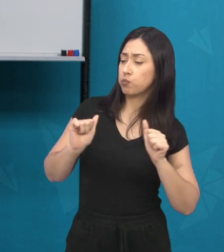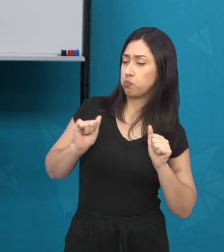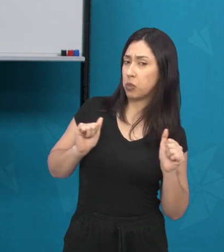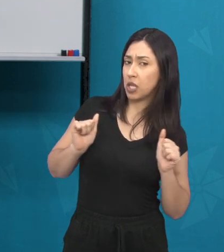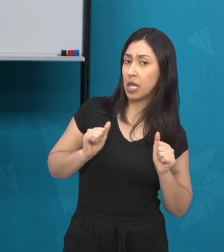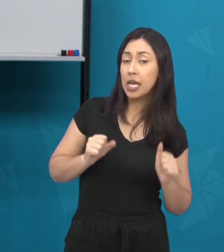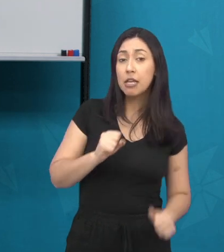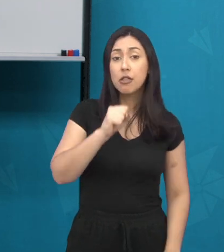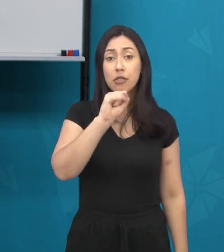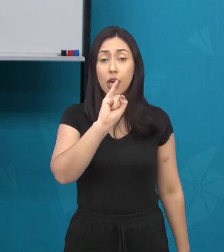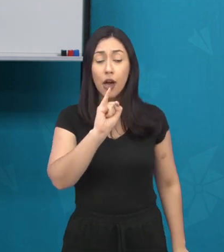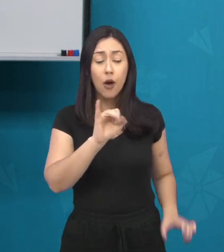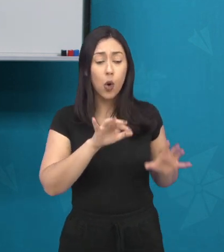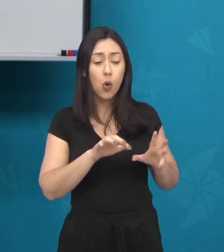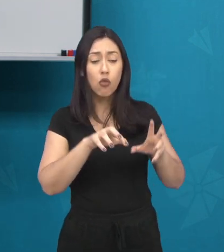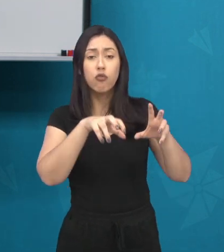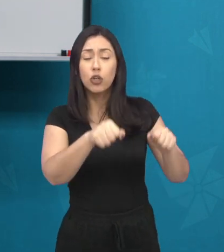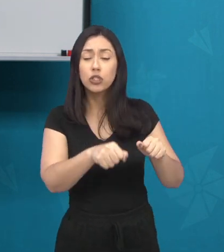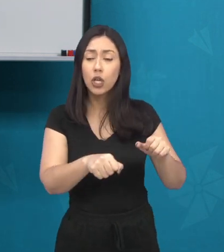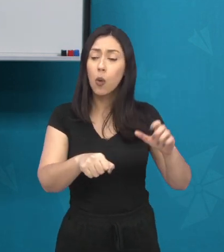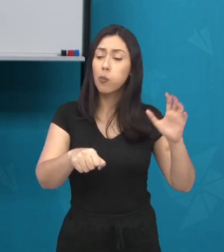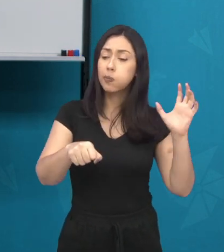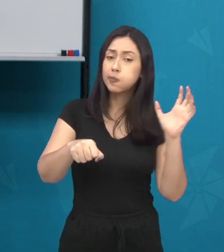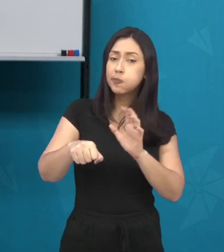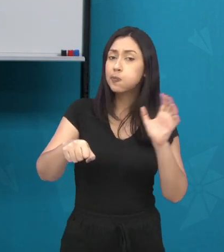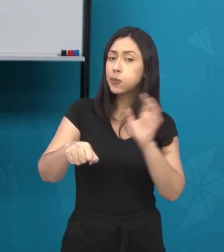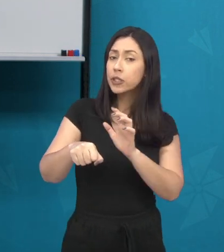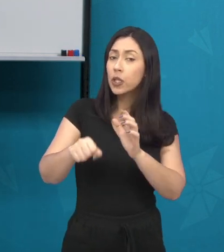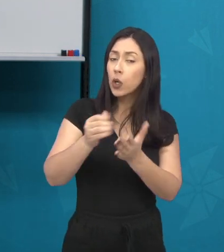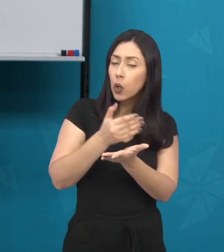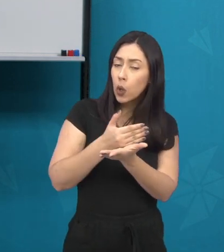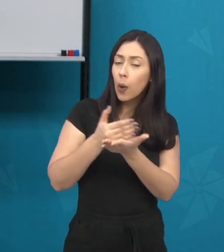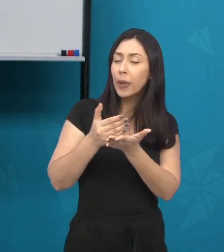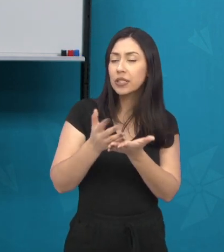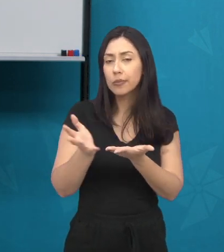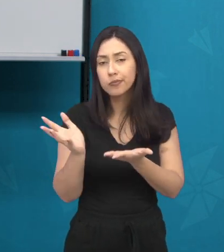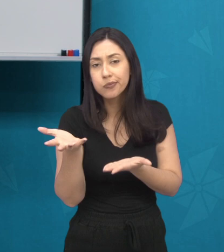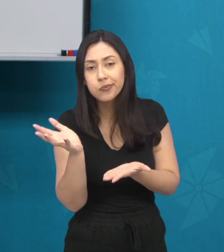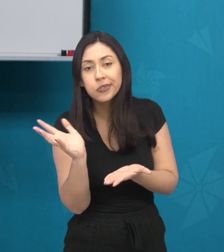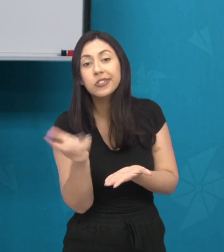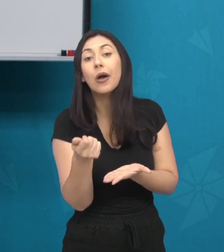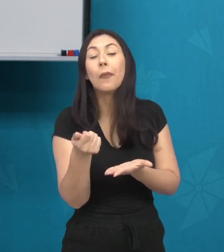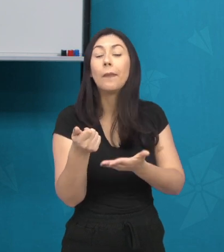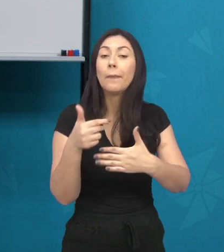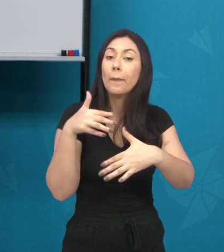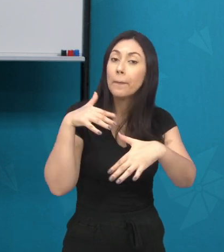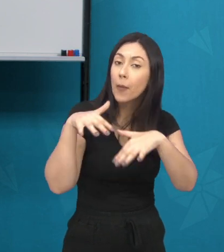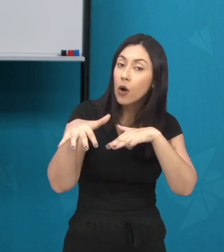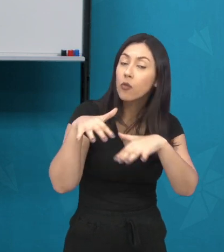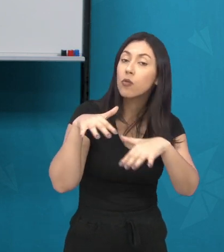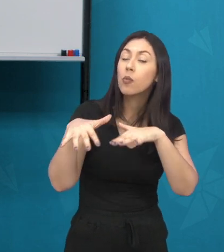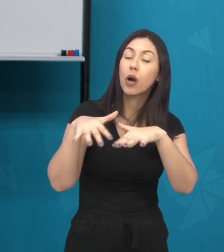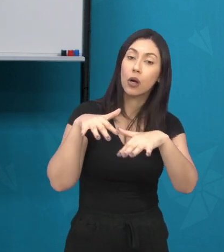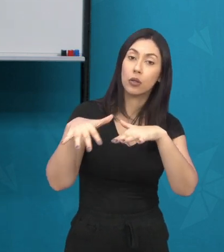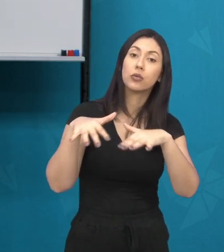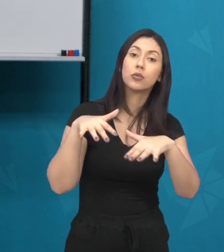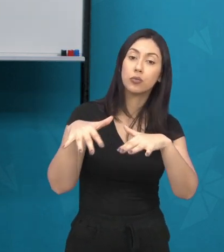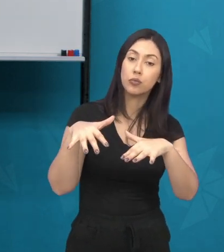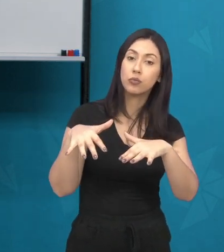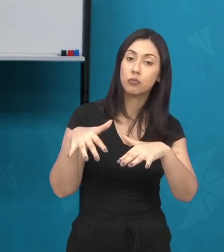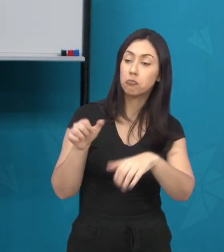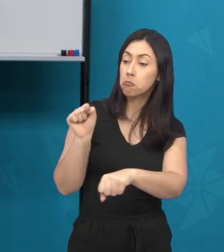age sobre esse corpo Qual que é o resultado disso uma aceleração movimento beleza eu tenho um corpo